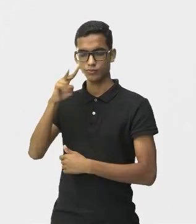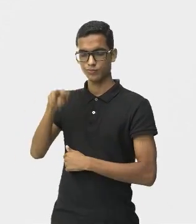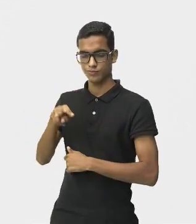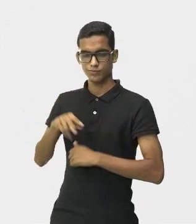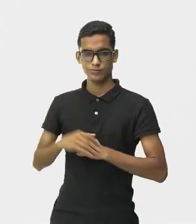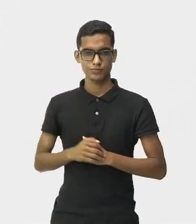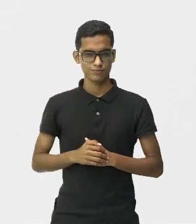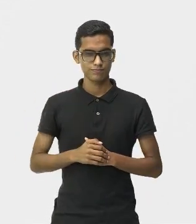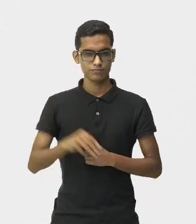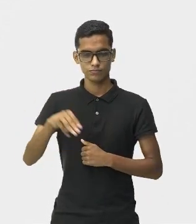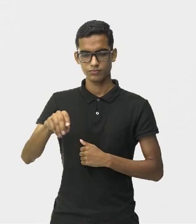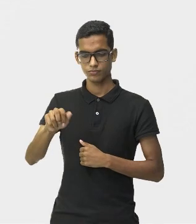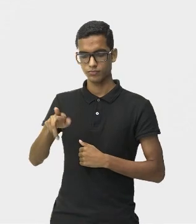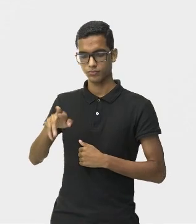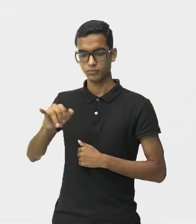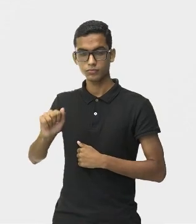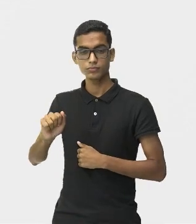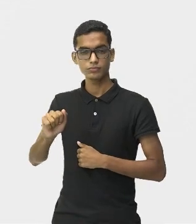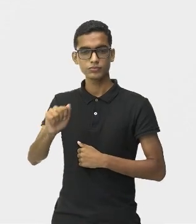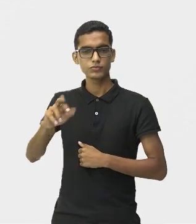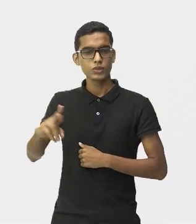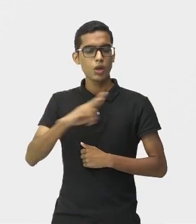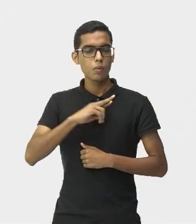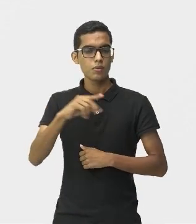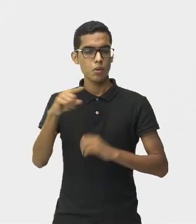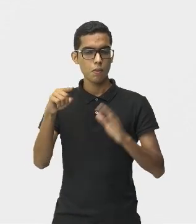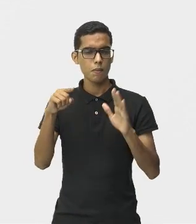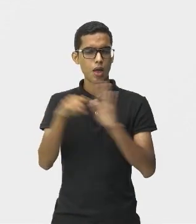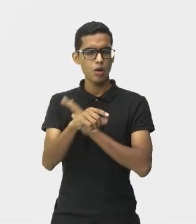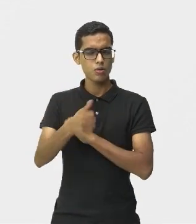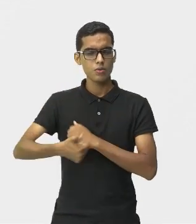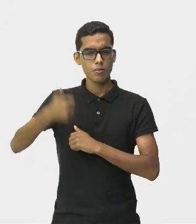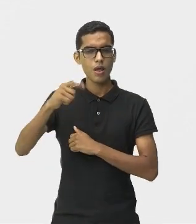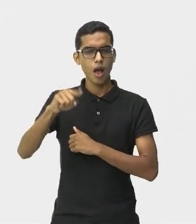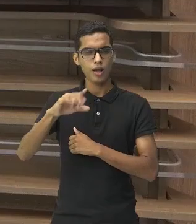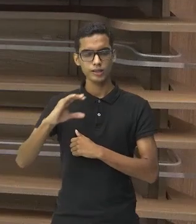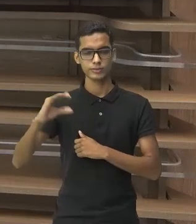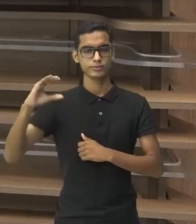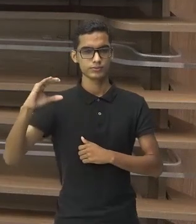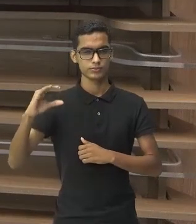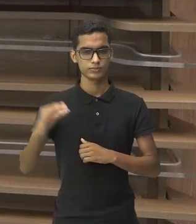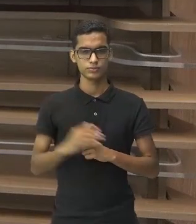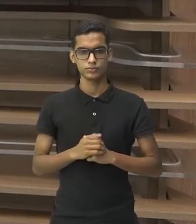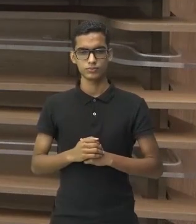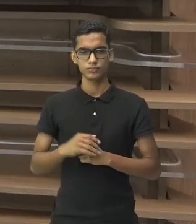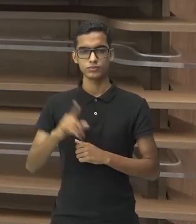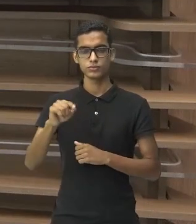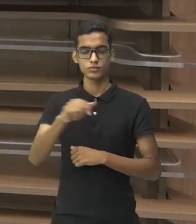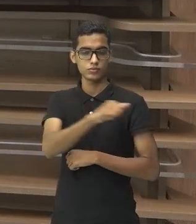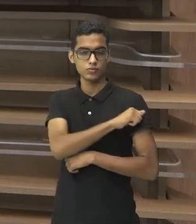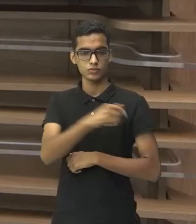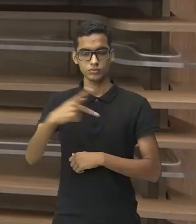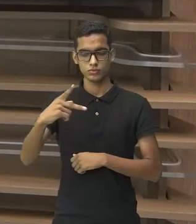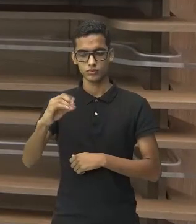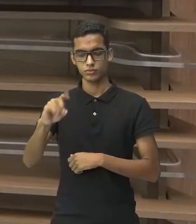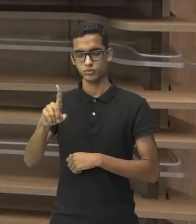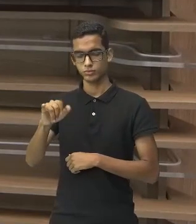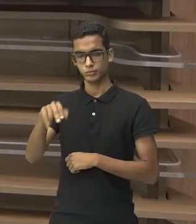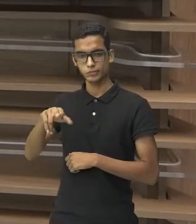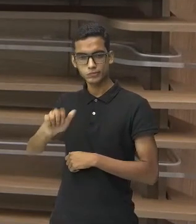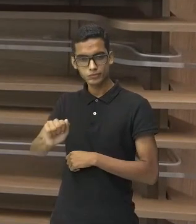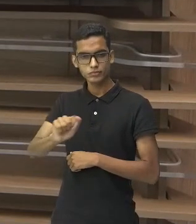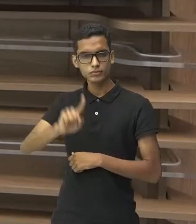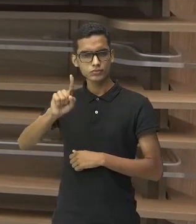A Maria Arruda respondeu que a primeira questão é letra C, tá, gente? A Poliana, lá da